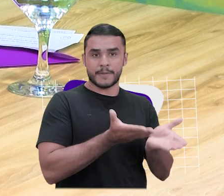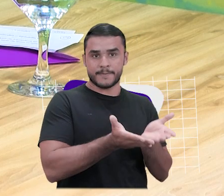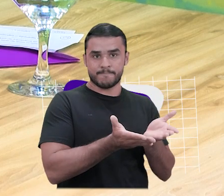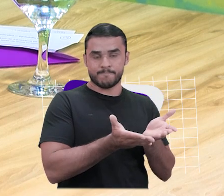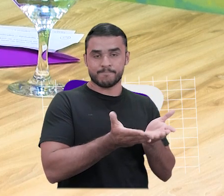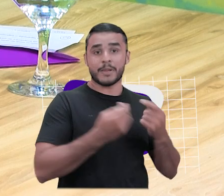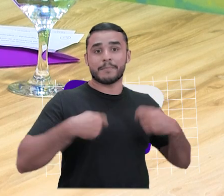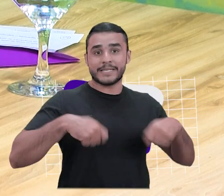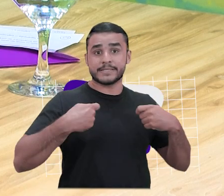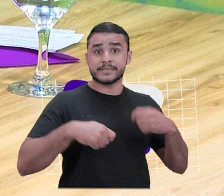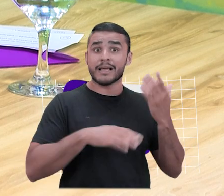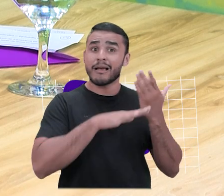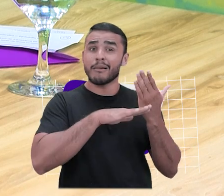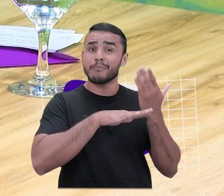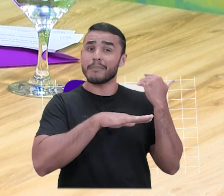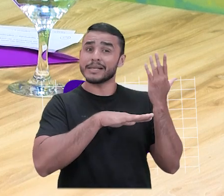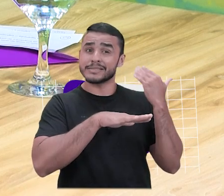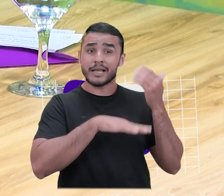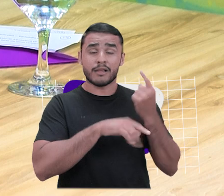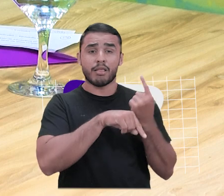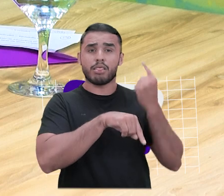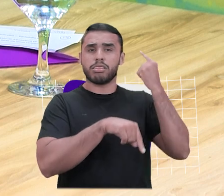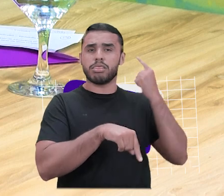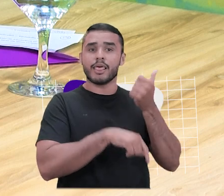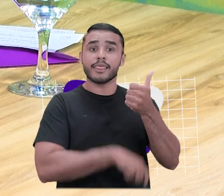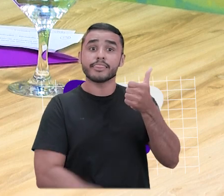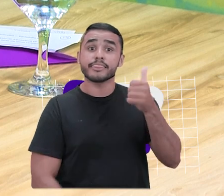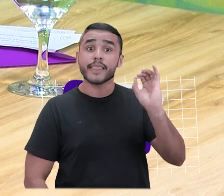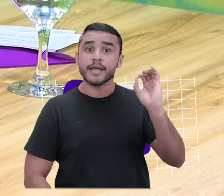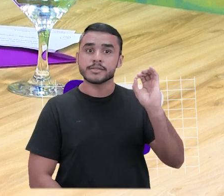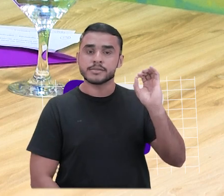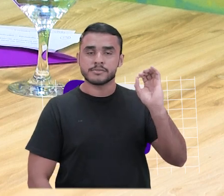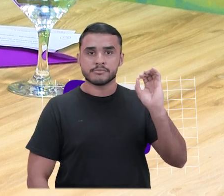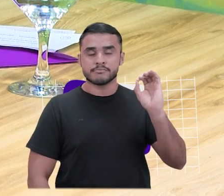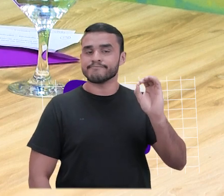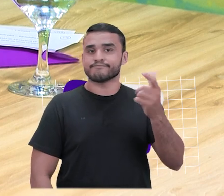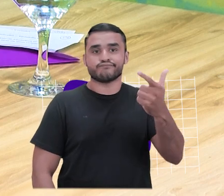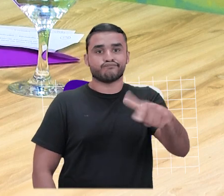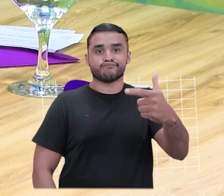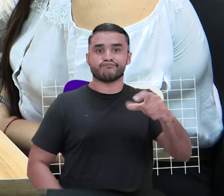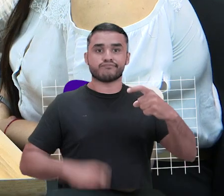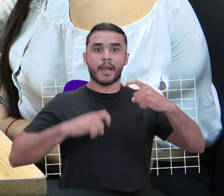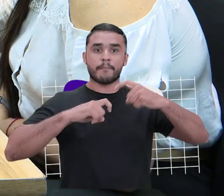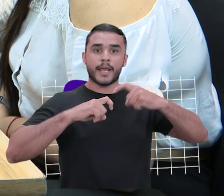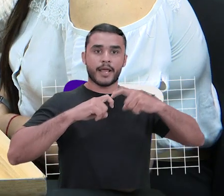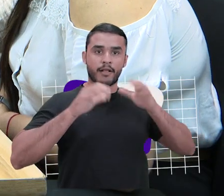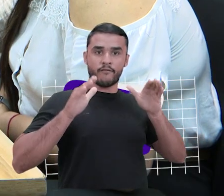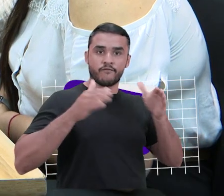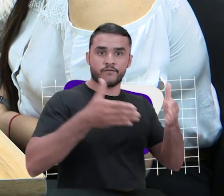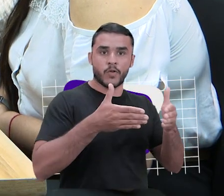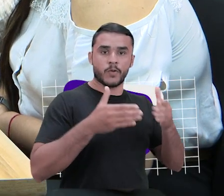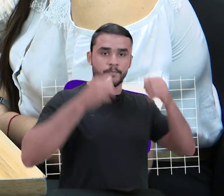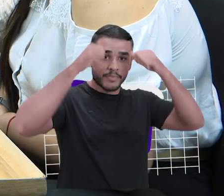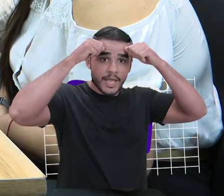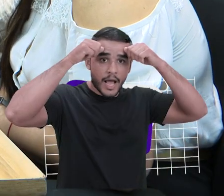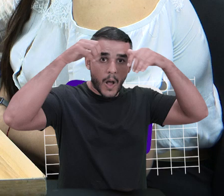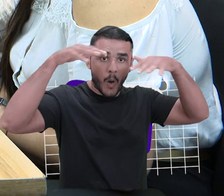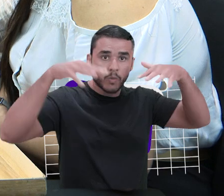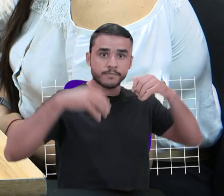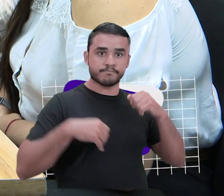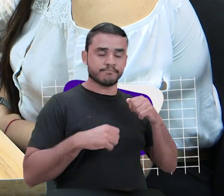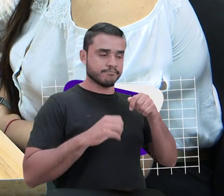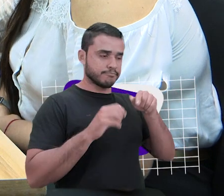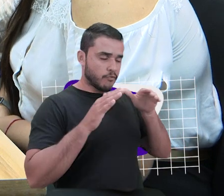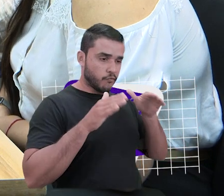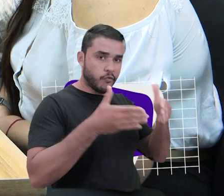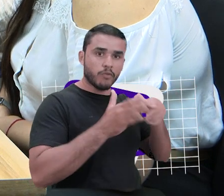como... Ainda falta muita clínica? Falta. Mas não tinha como tem hoje, né? E aí a gente conseguiu o